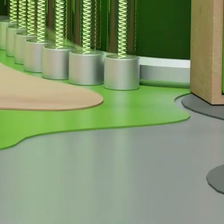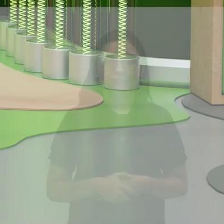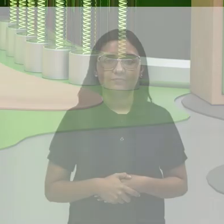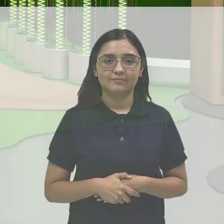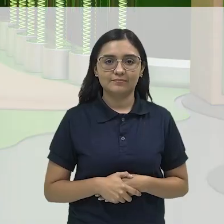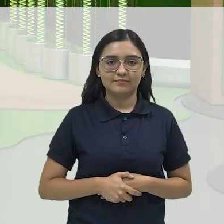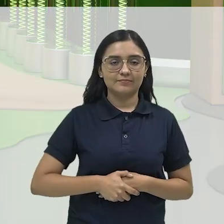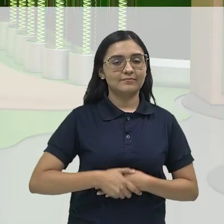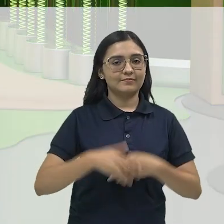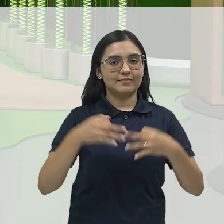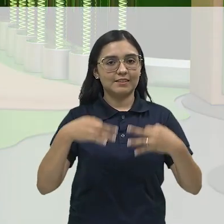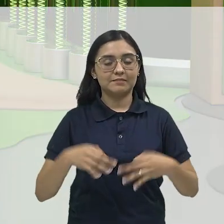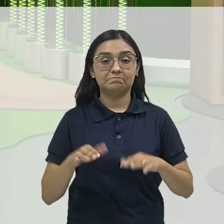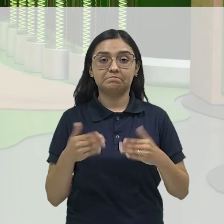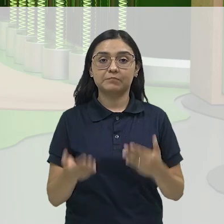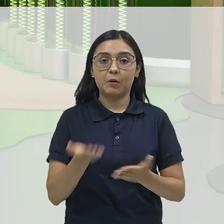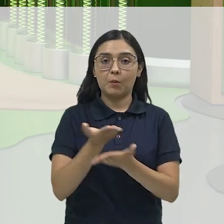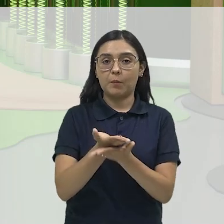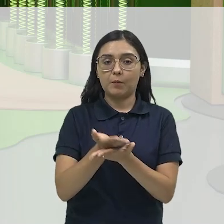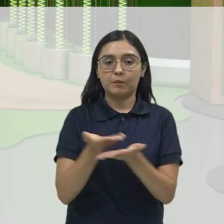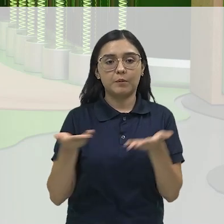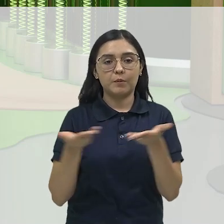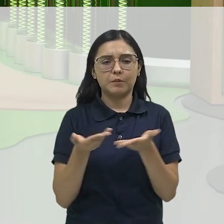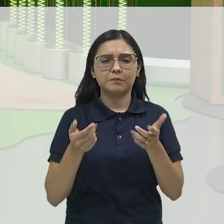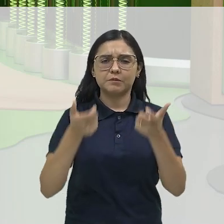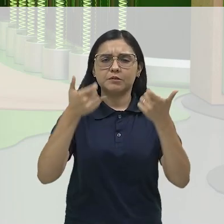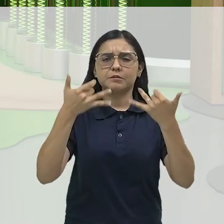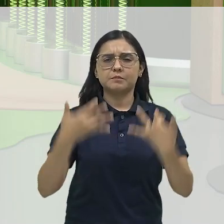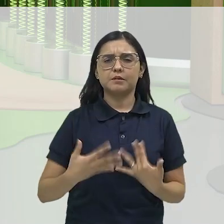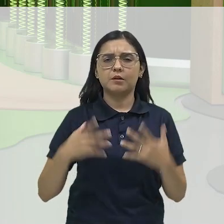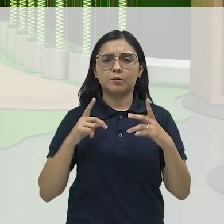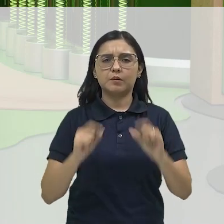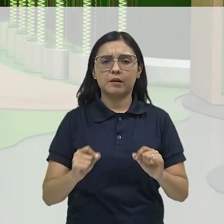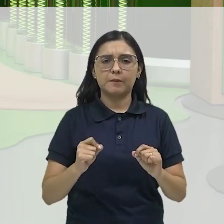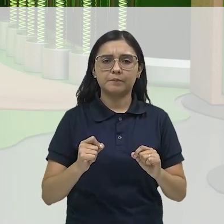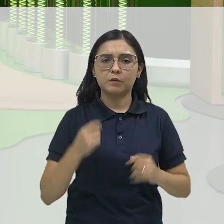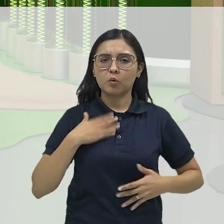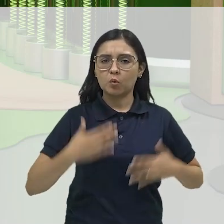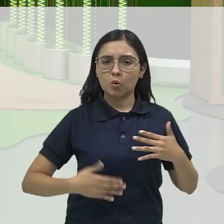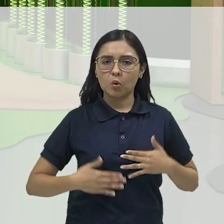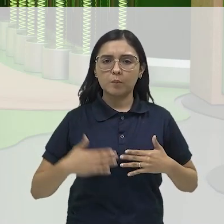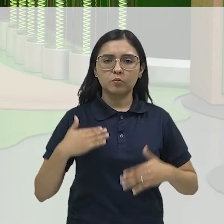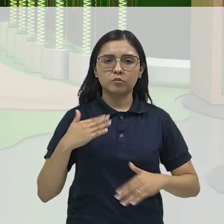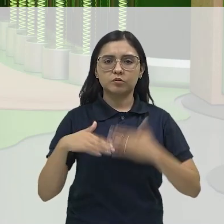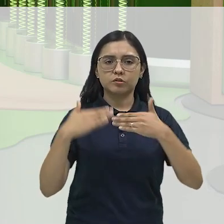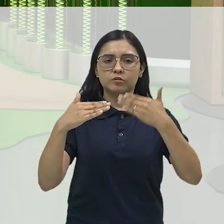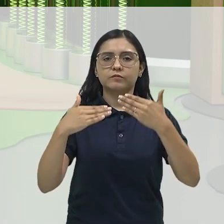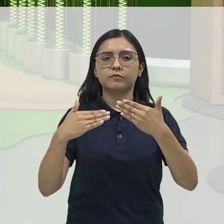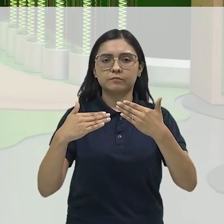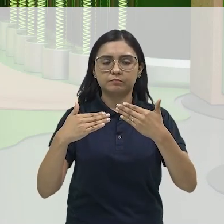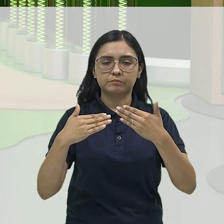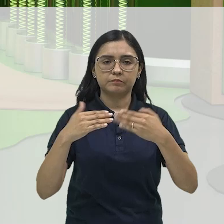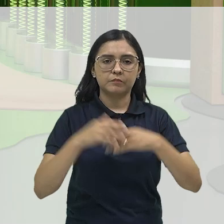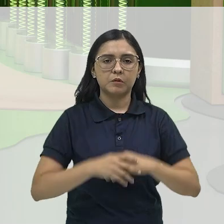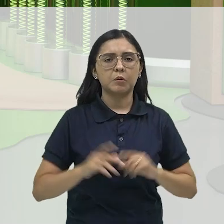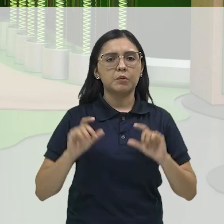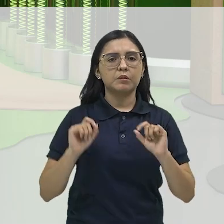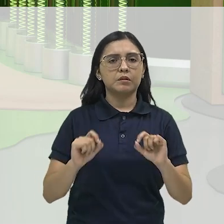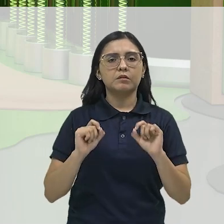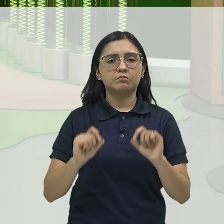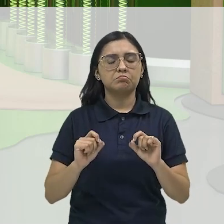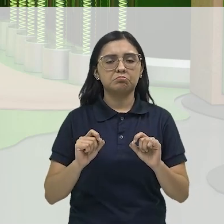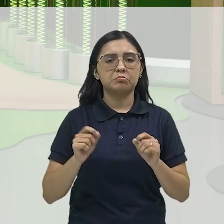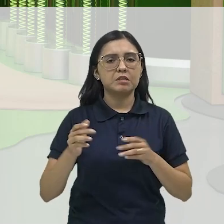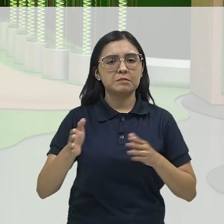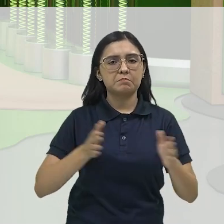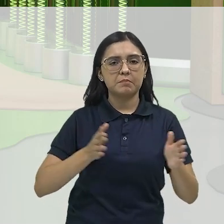Muito bem! Nessa aula a gente vai falar um pouquinho sobre a puberdade. E o que seria a puberdade? Ela é esse